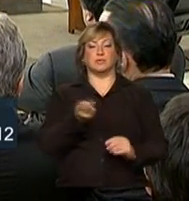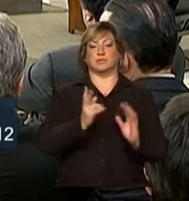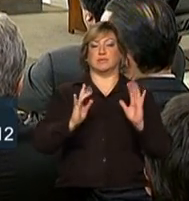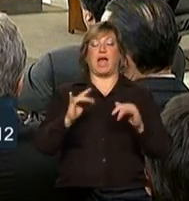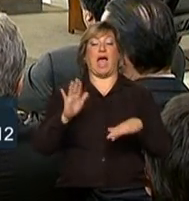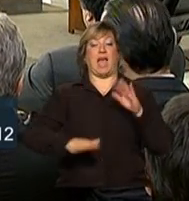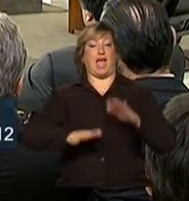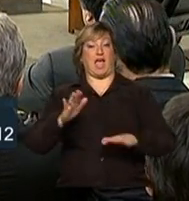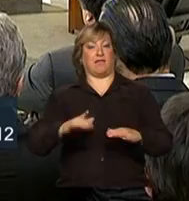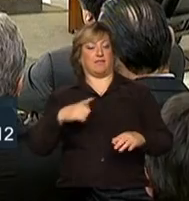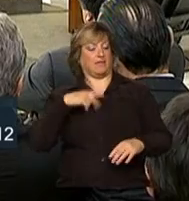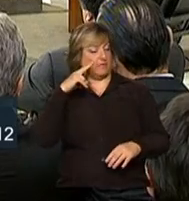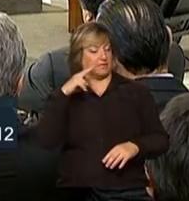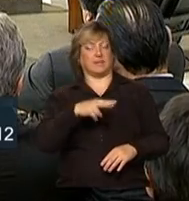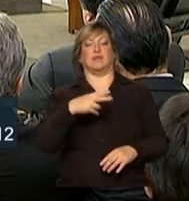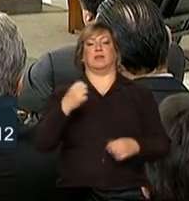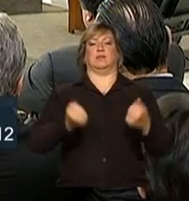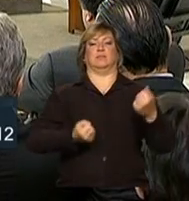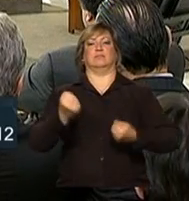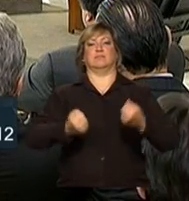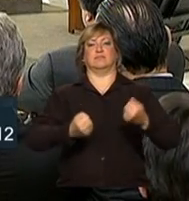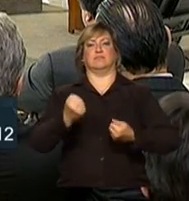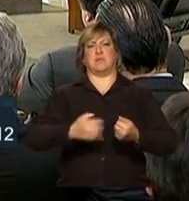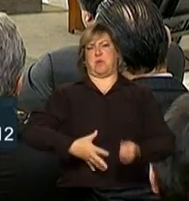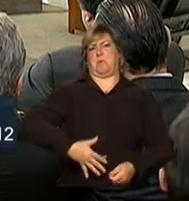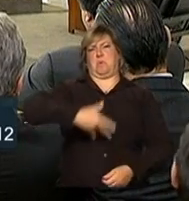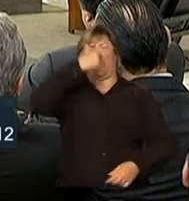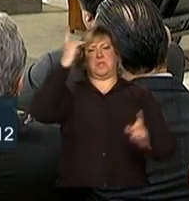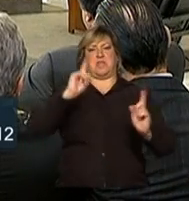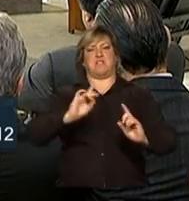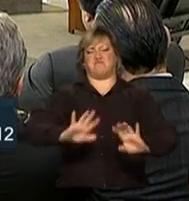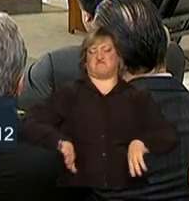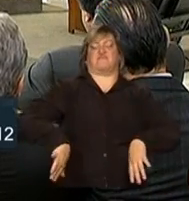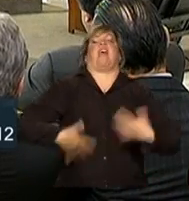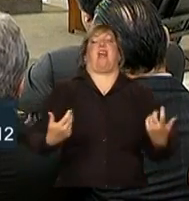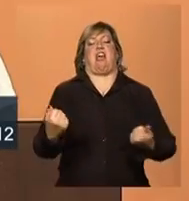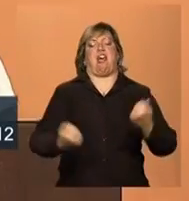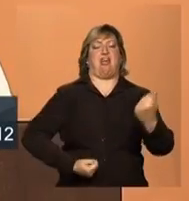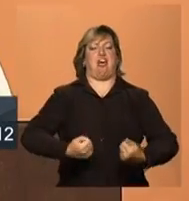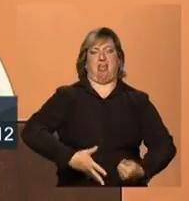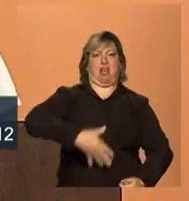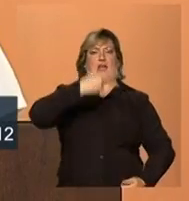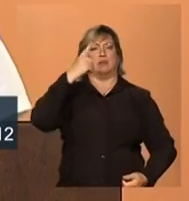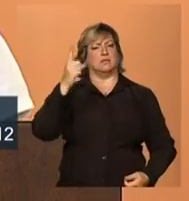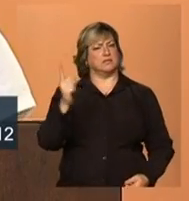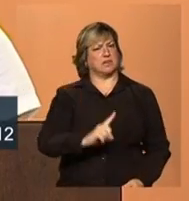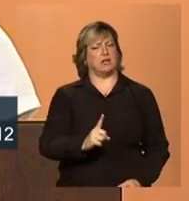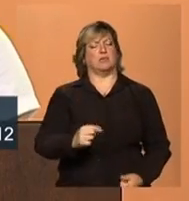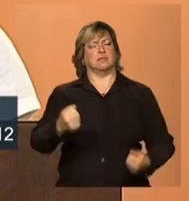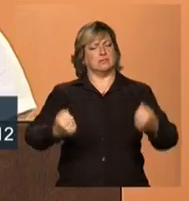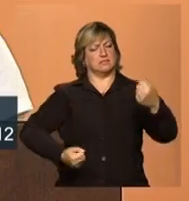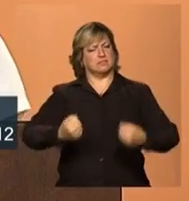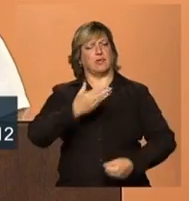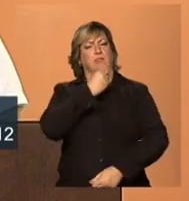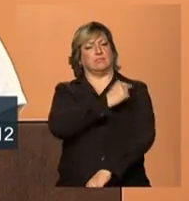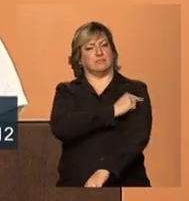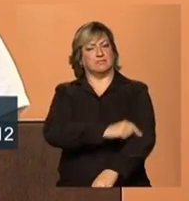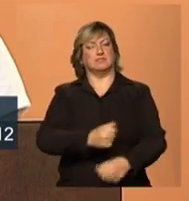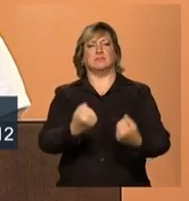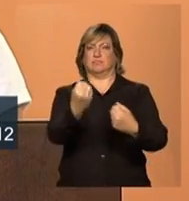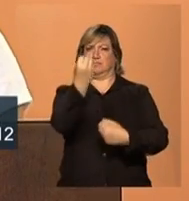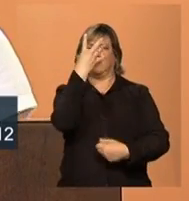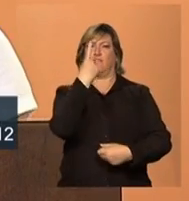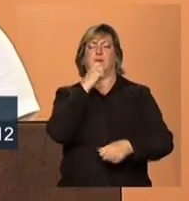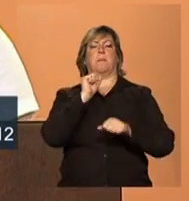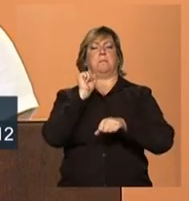jovem que respeita as leis do trânsito, que não seja um playboy esperto, que ande a mil, não. Que seja um cara bacana, que pare no